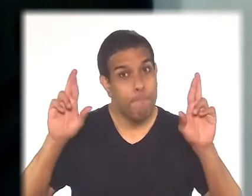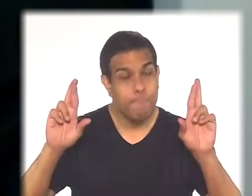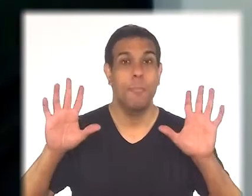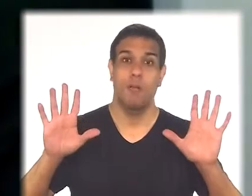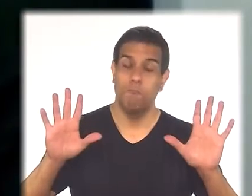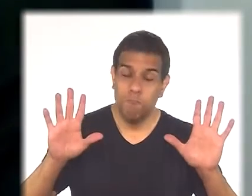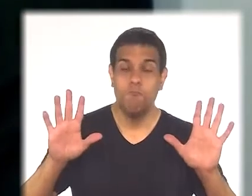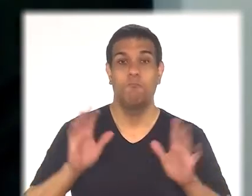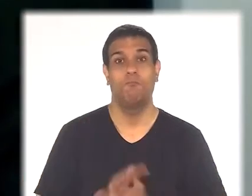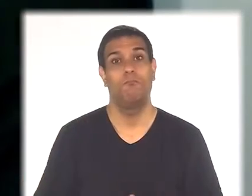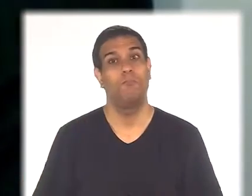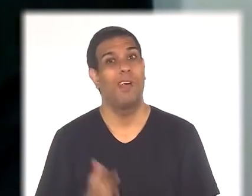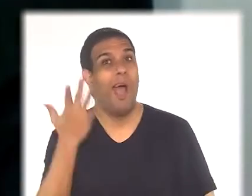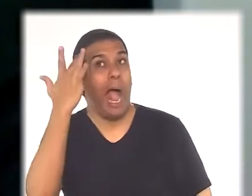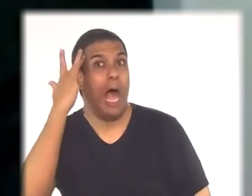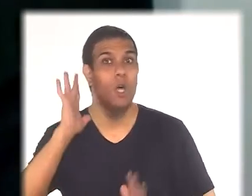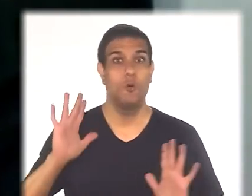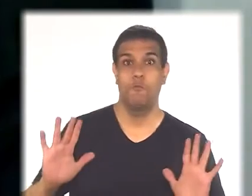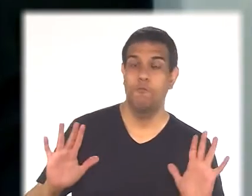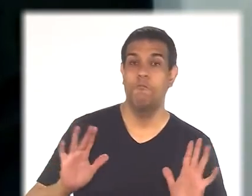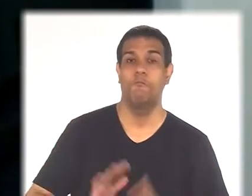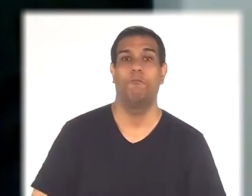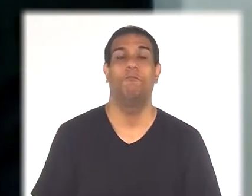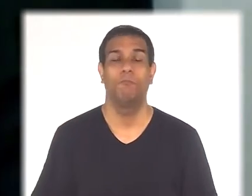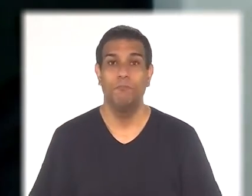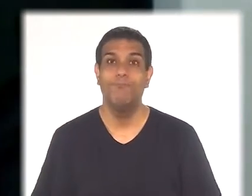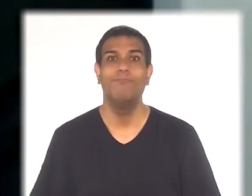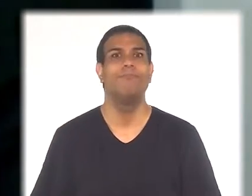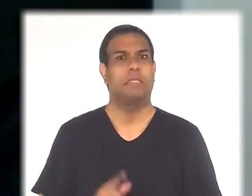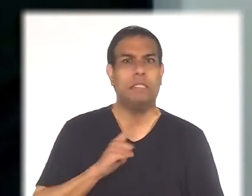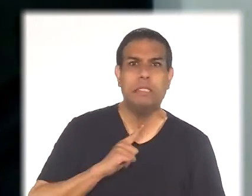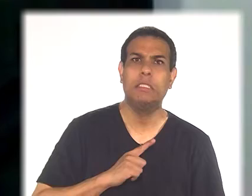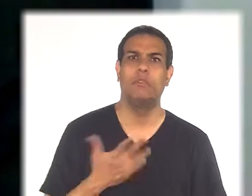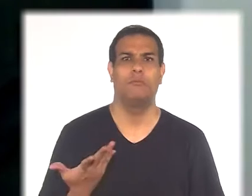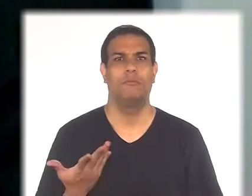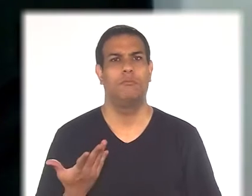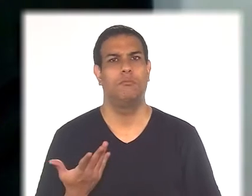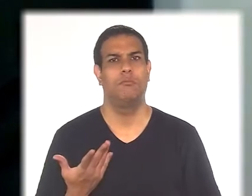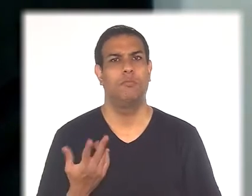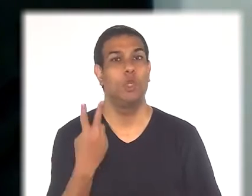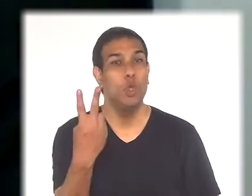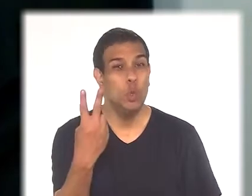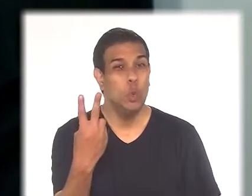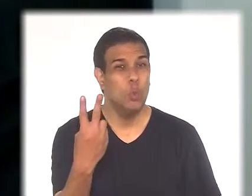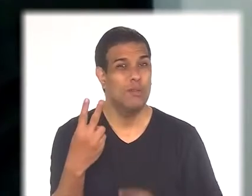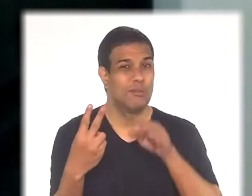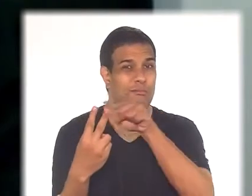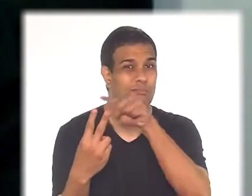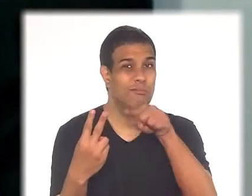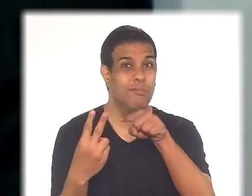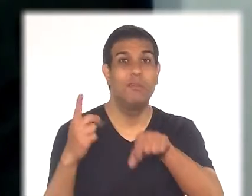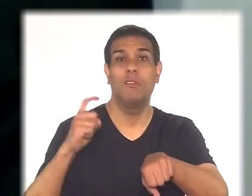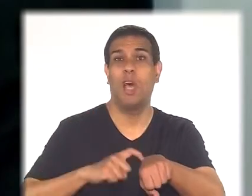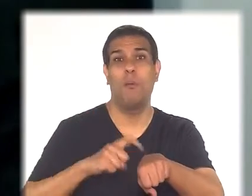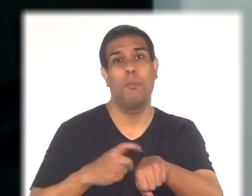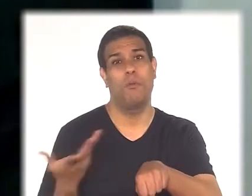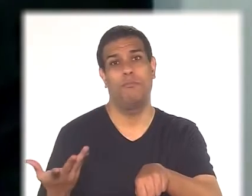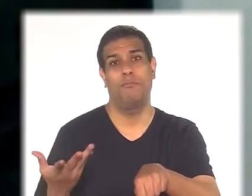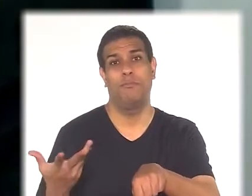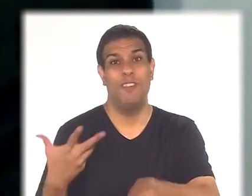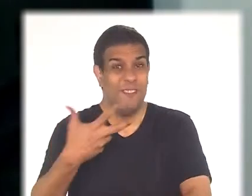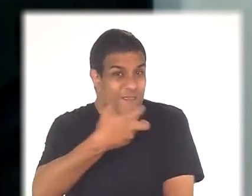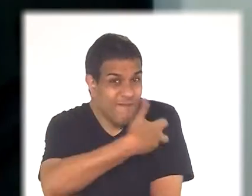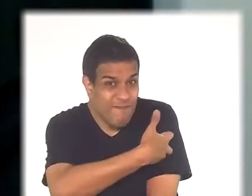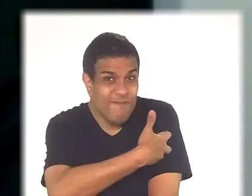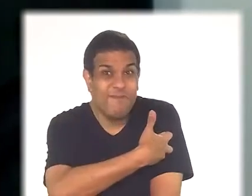Então, deve-se ter isso, e aí eu acho que existem duas coisas muito importantes. Primeiro é o